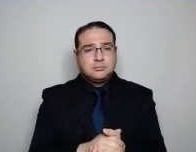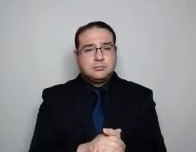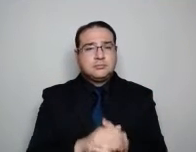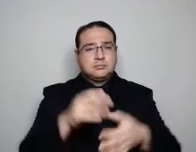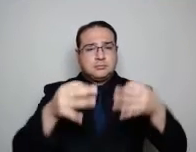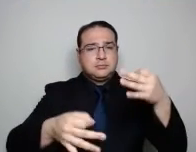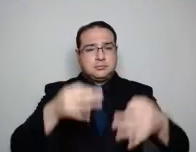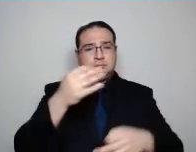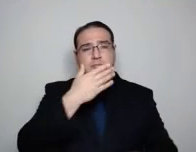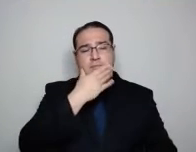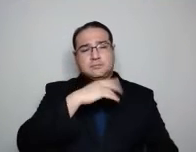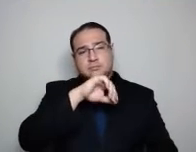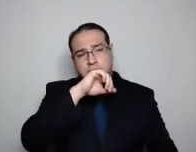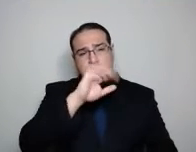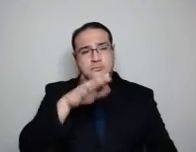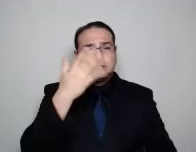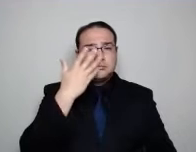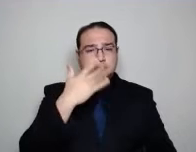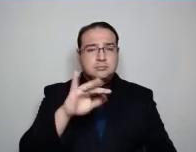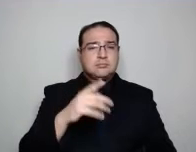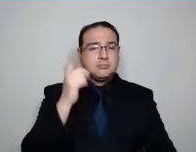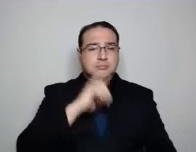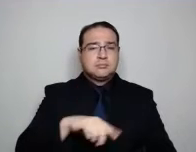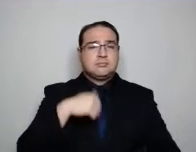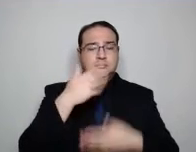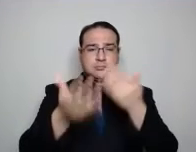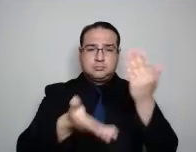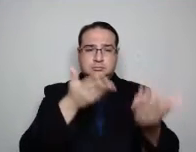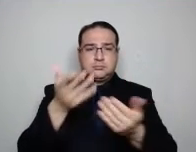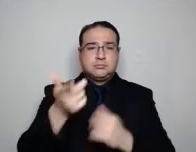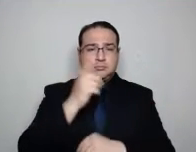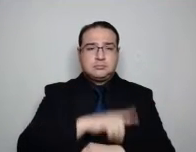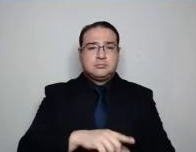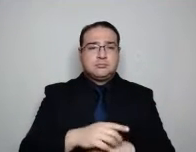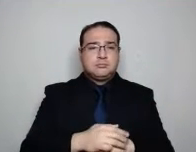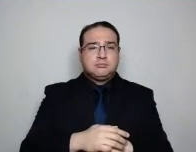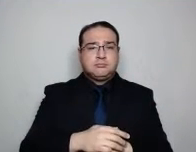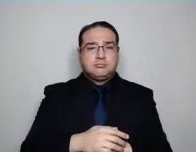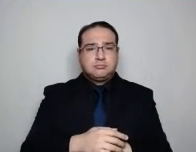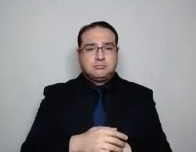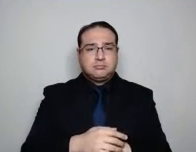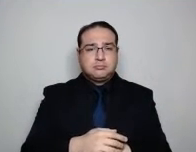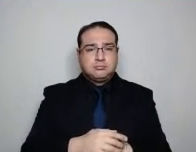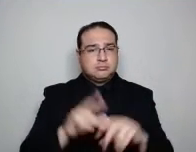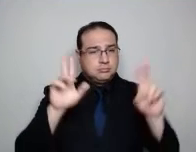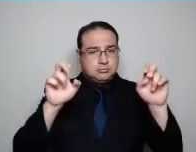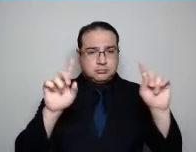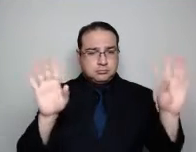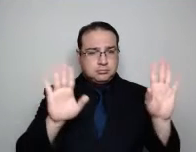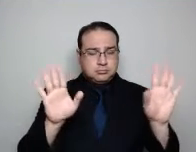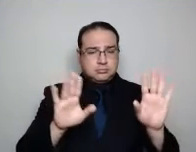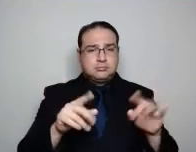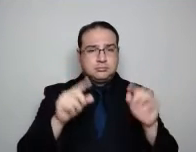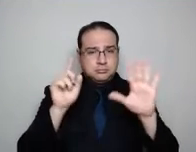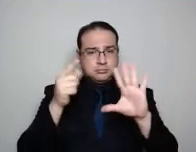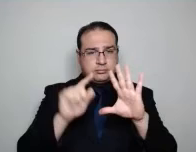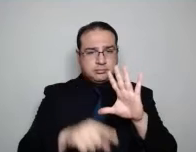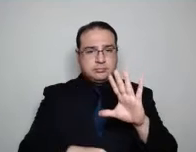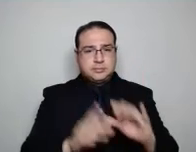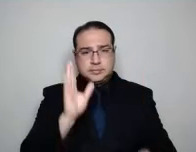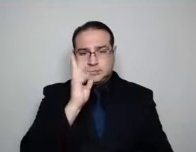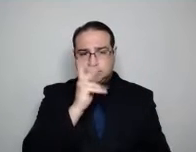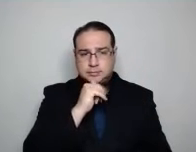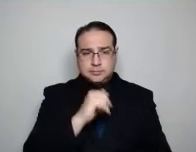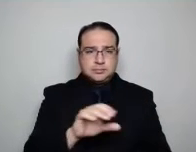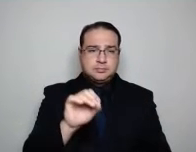qual é a criança que aguenta esse tratamento? A questão é só essa. Presidente, pela ordem, depois que